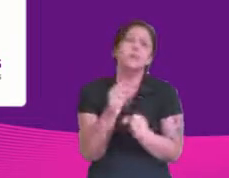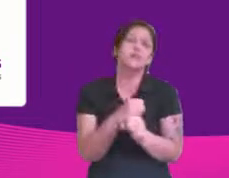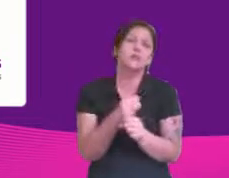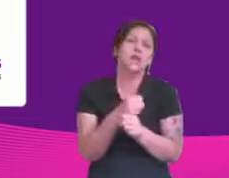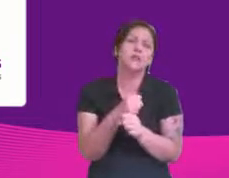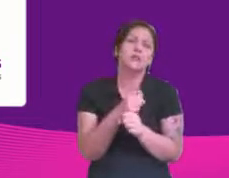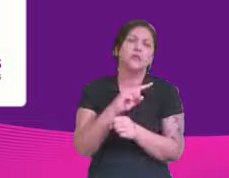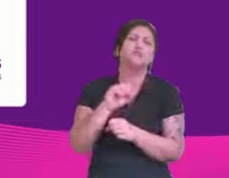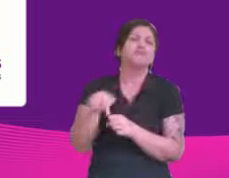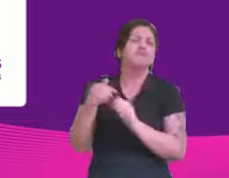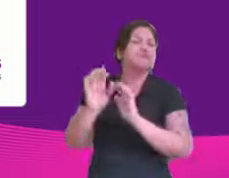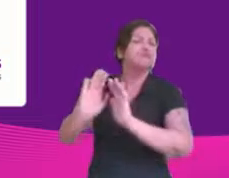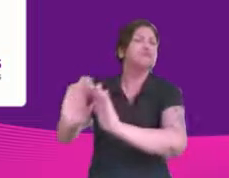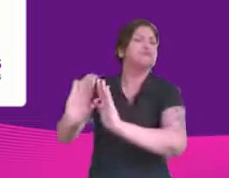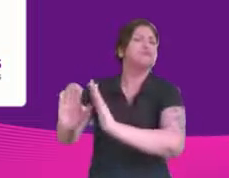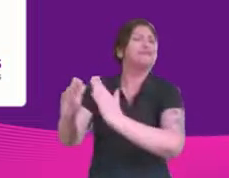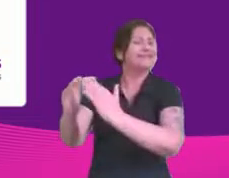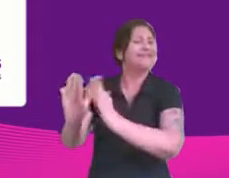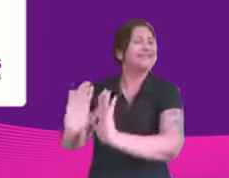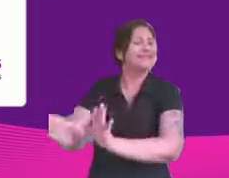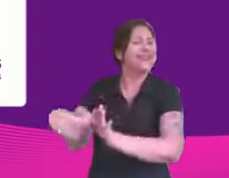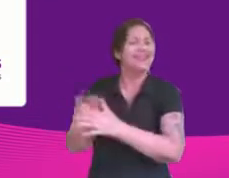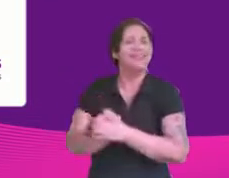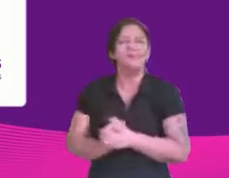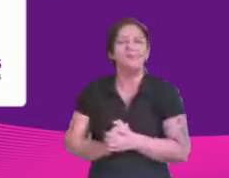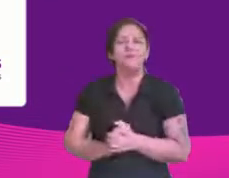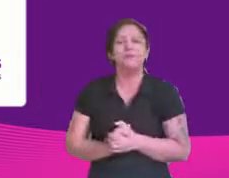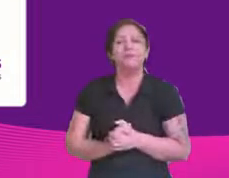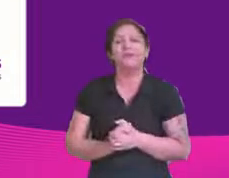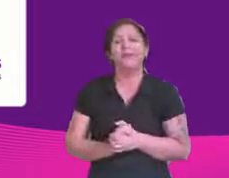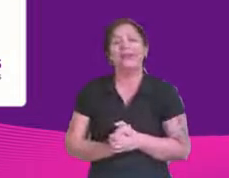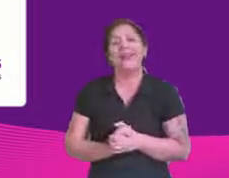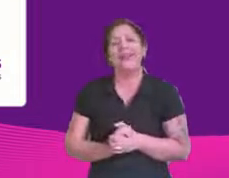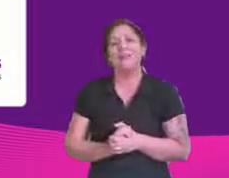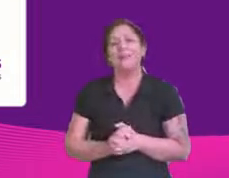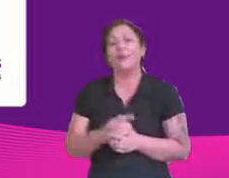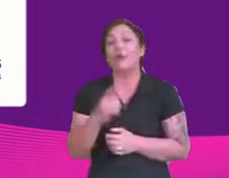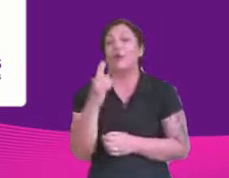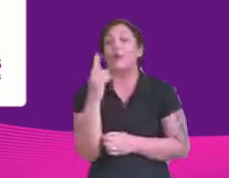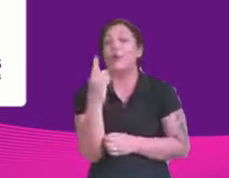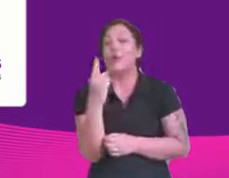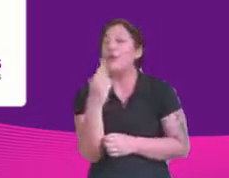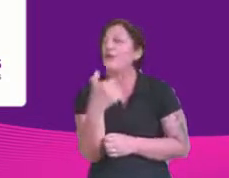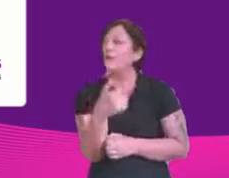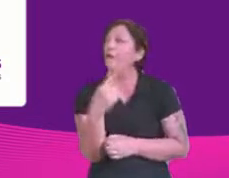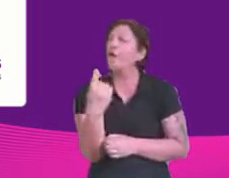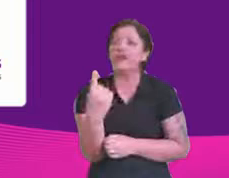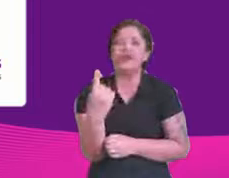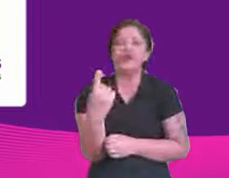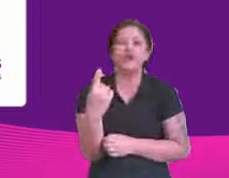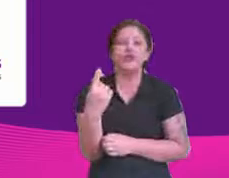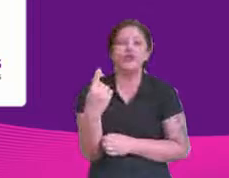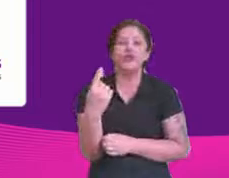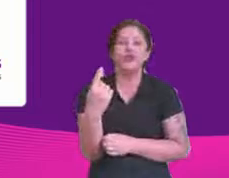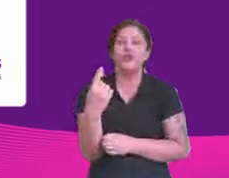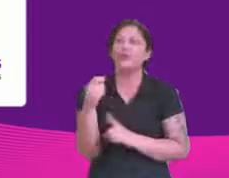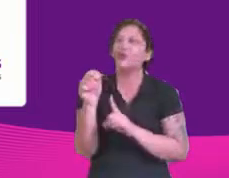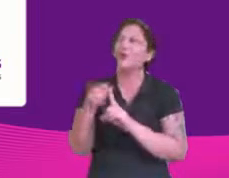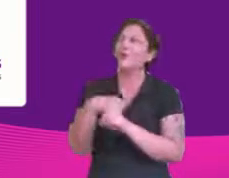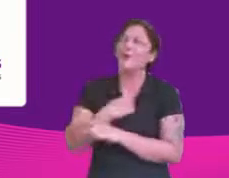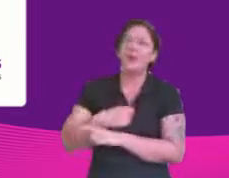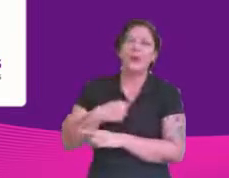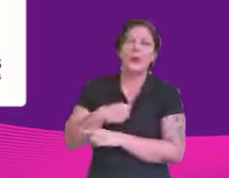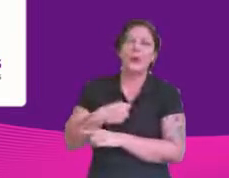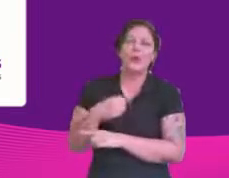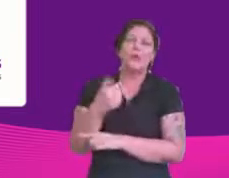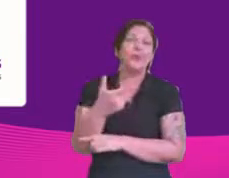follow-up, tá? O último CEA dela é de em 21 de outubro de 2021, e a última